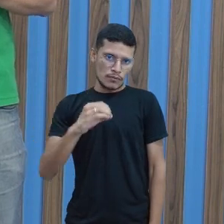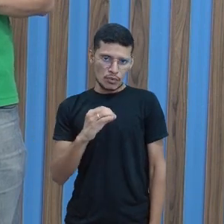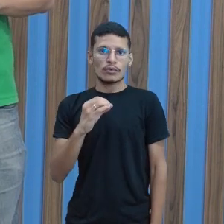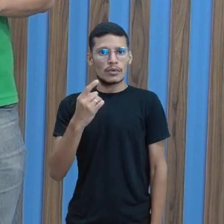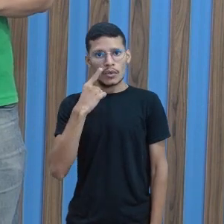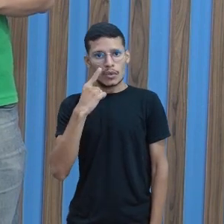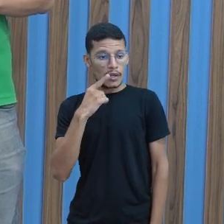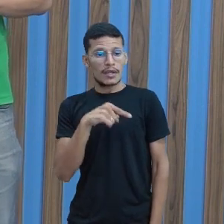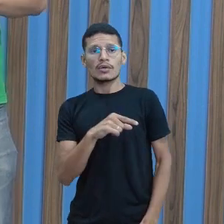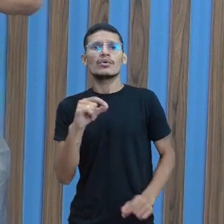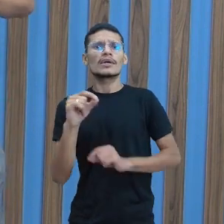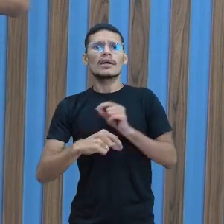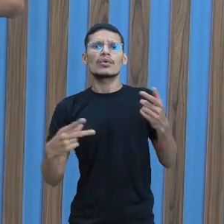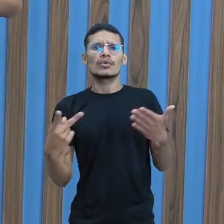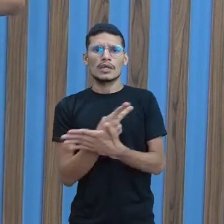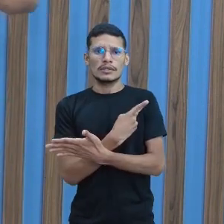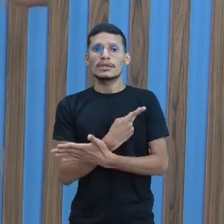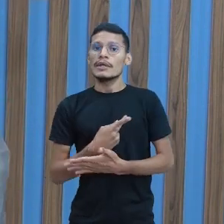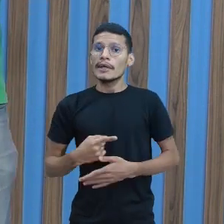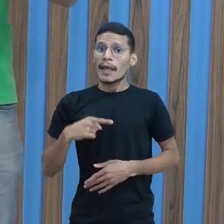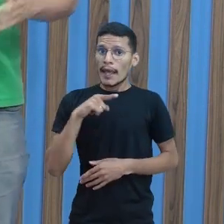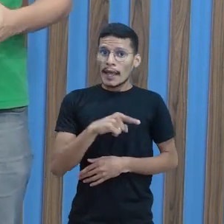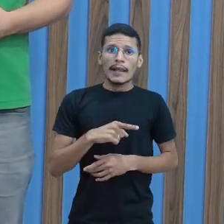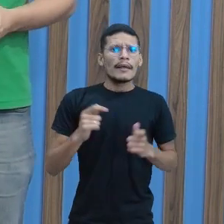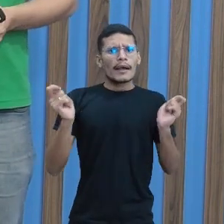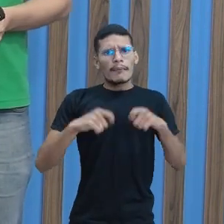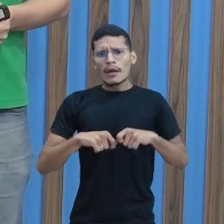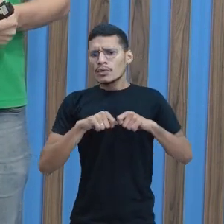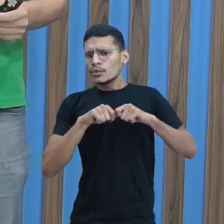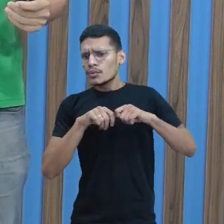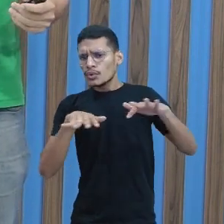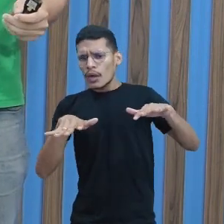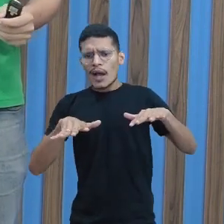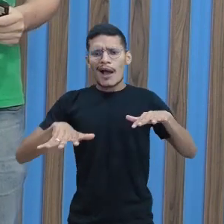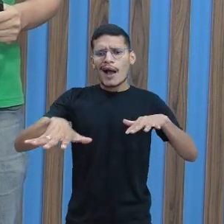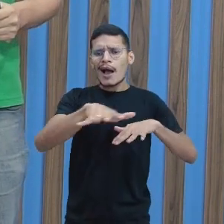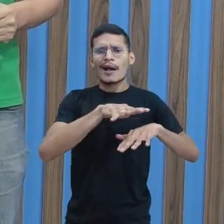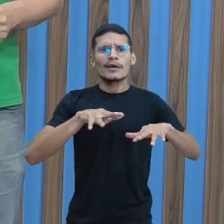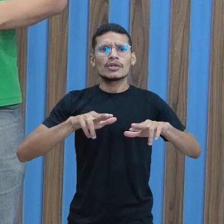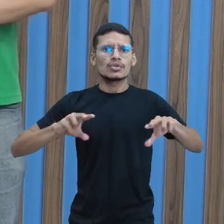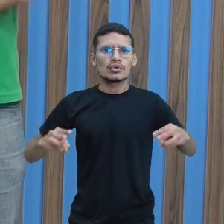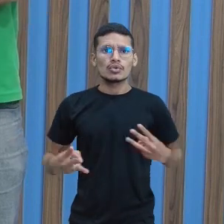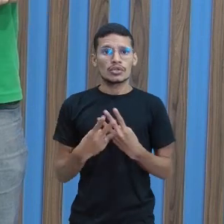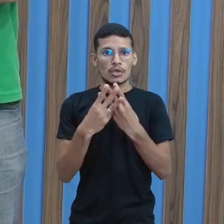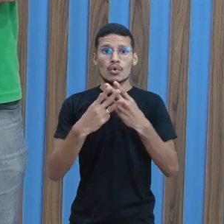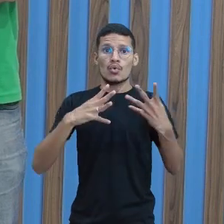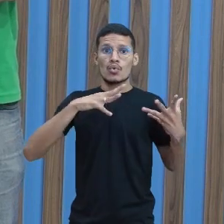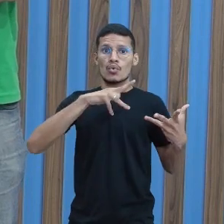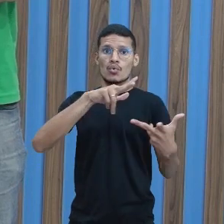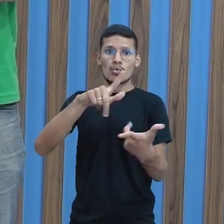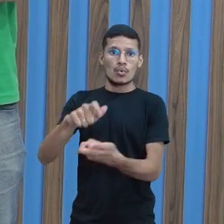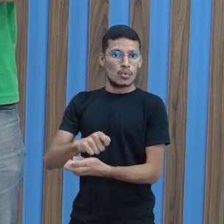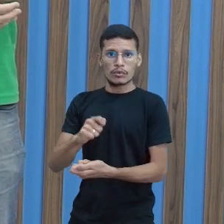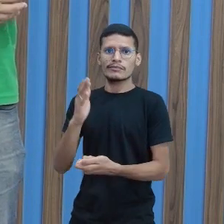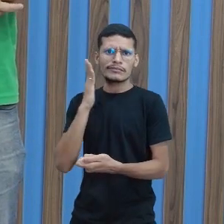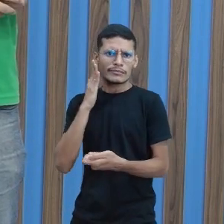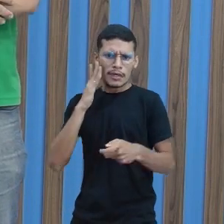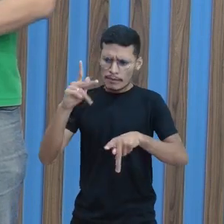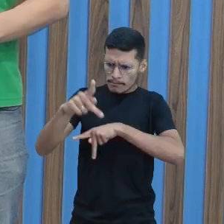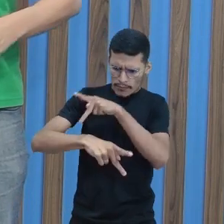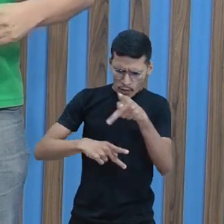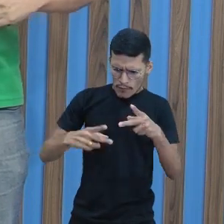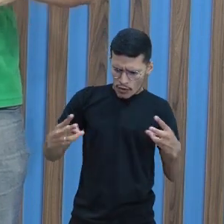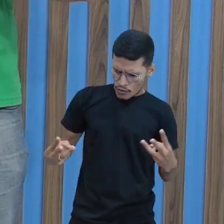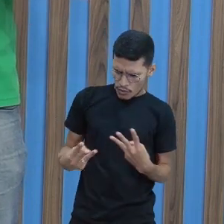esse movimento sionista, ele circulava entre os judeus no mundo todo. É bom dizer que a população judaica,